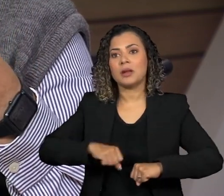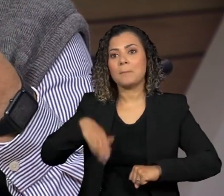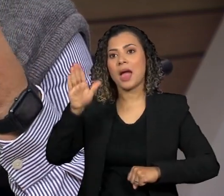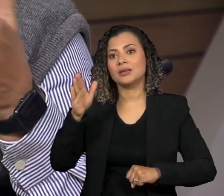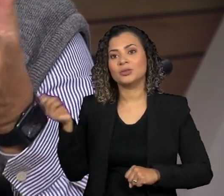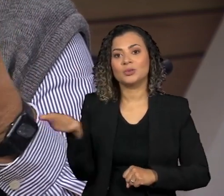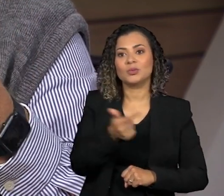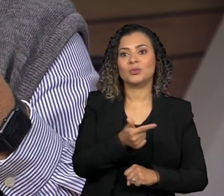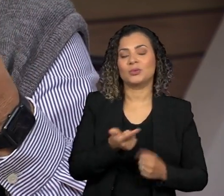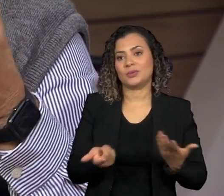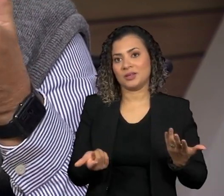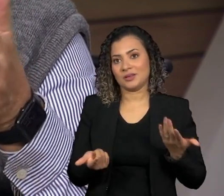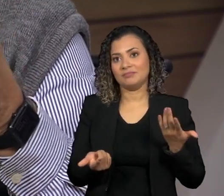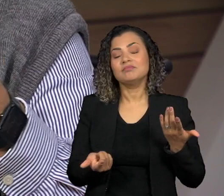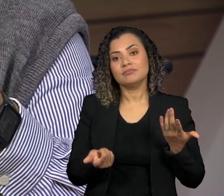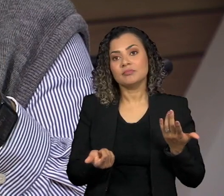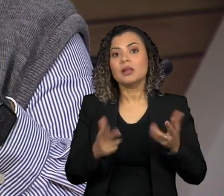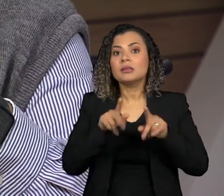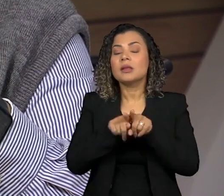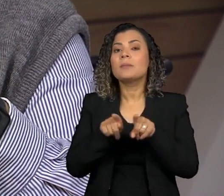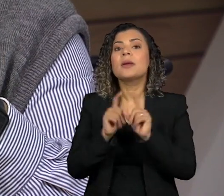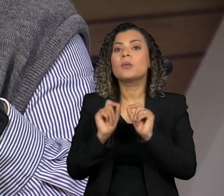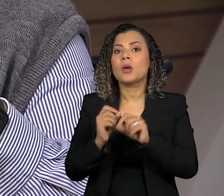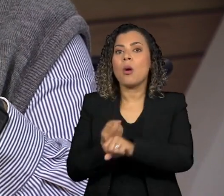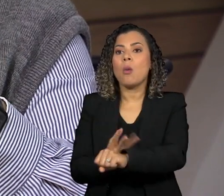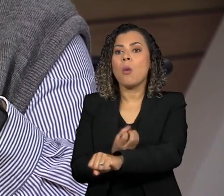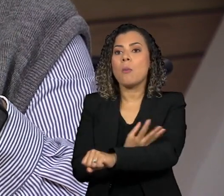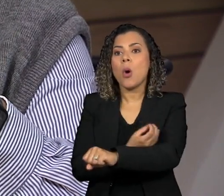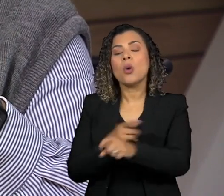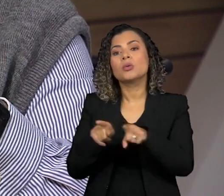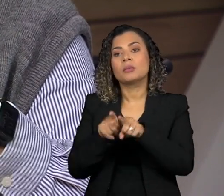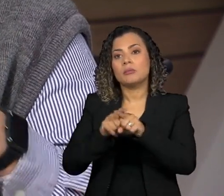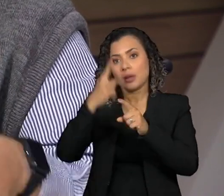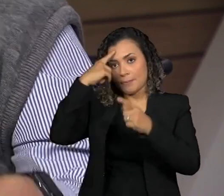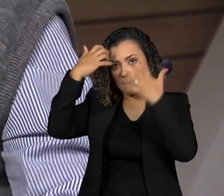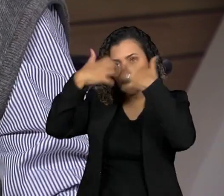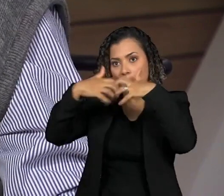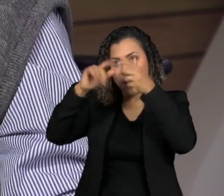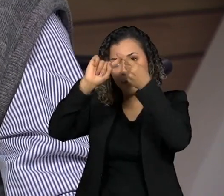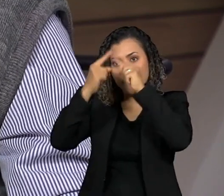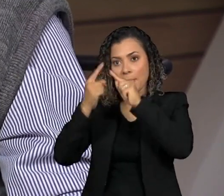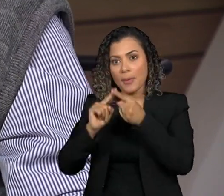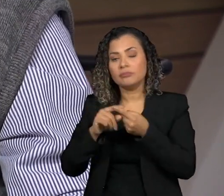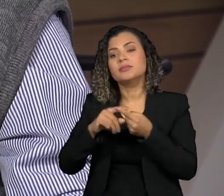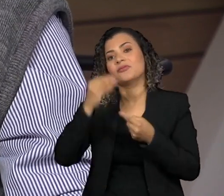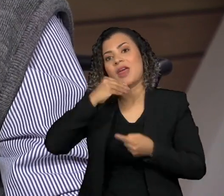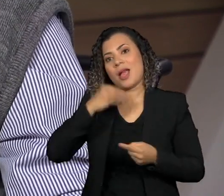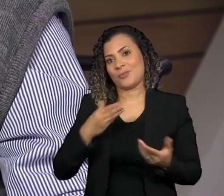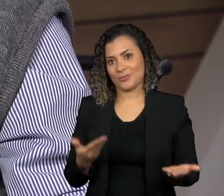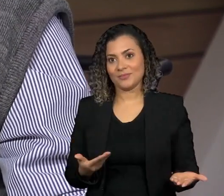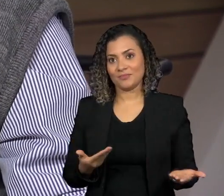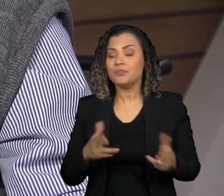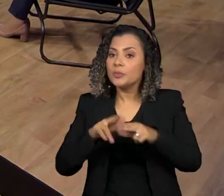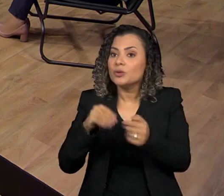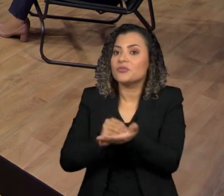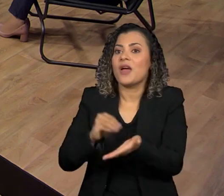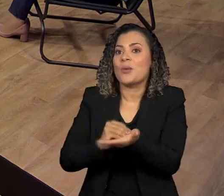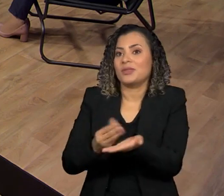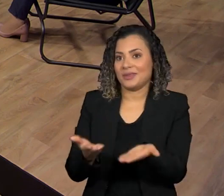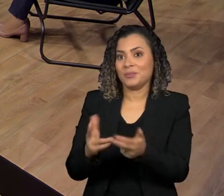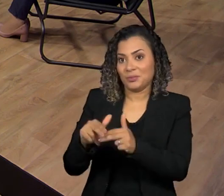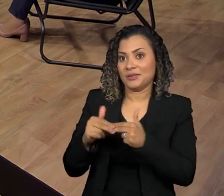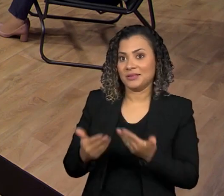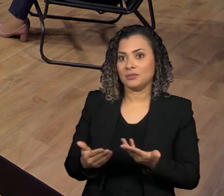outras disfunções, inclusive com regulação de hormônios cerebrais importantes. Então, é disso que a gente sente falta.